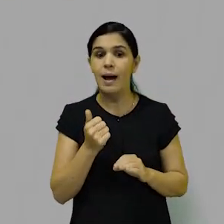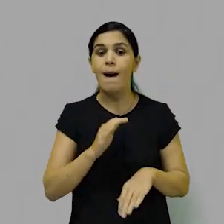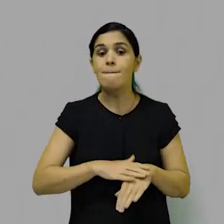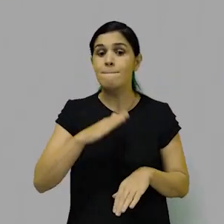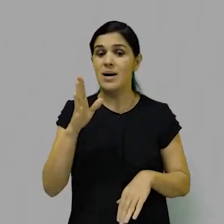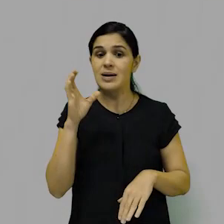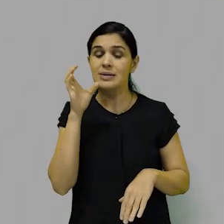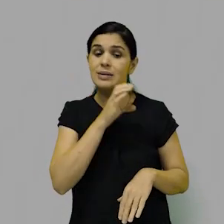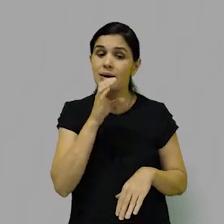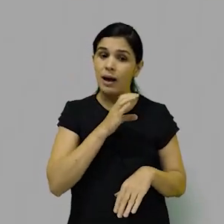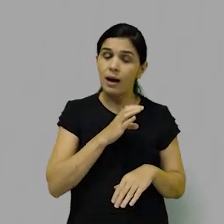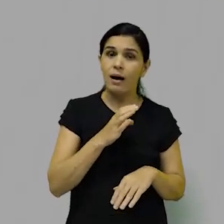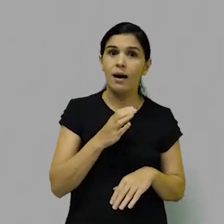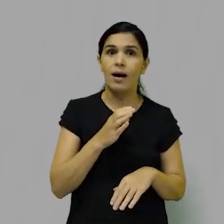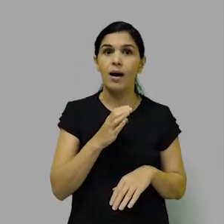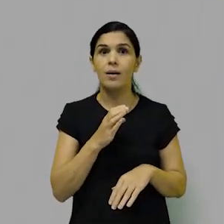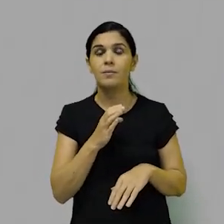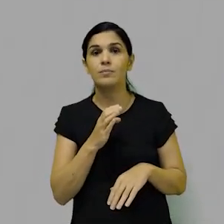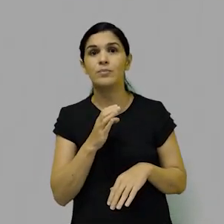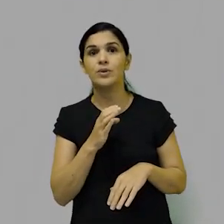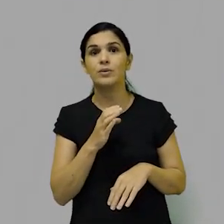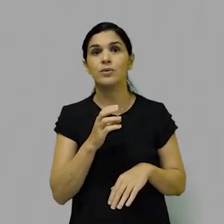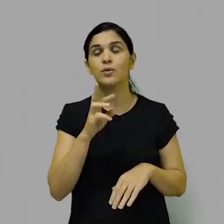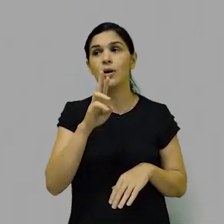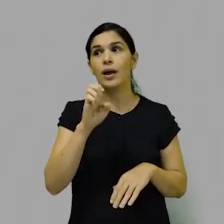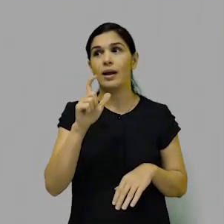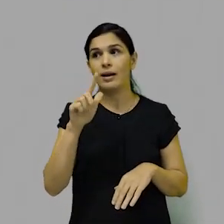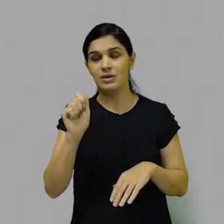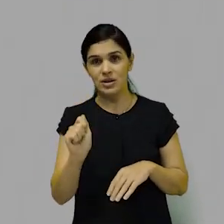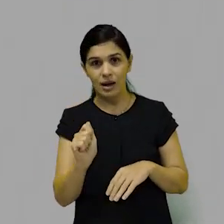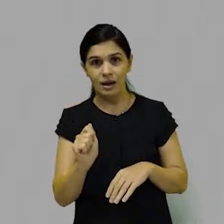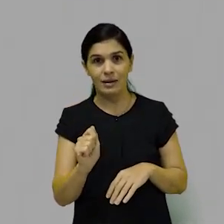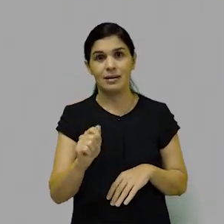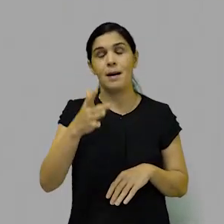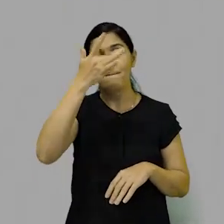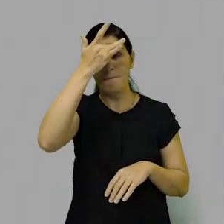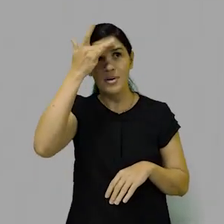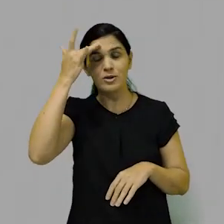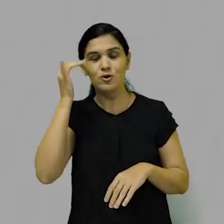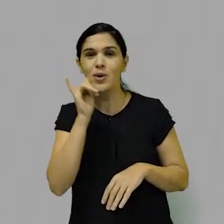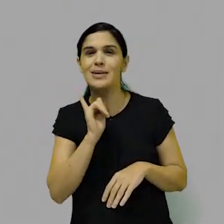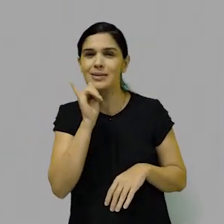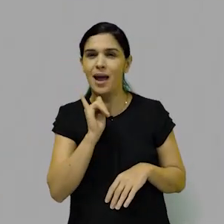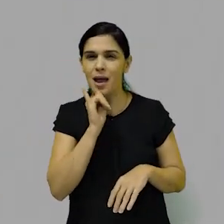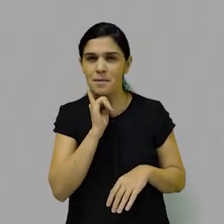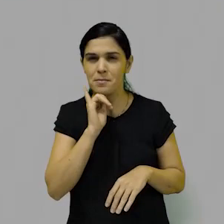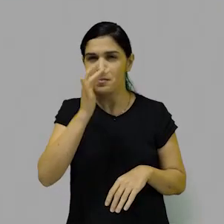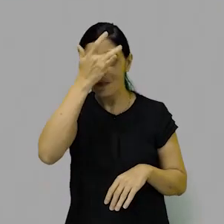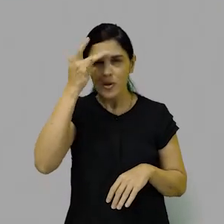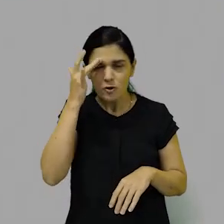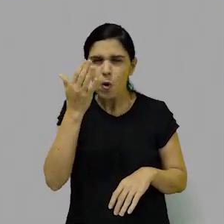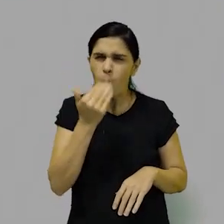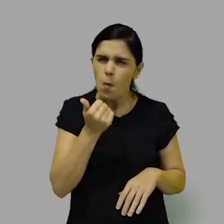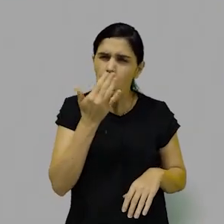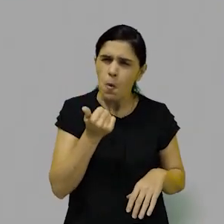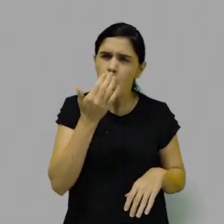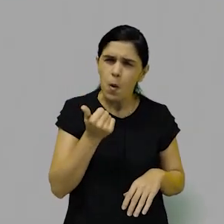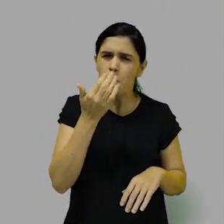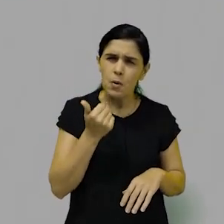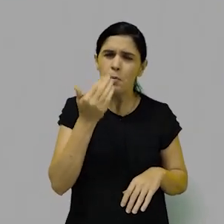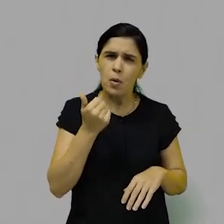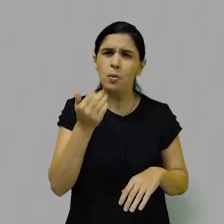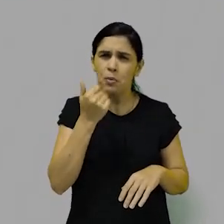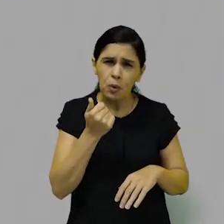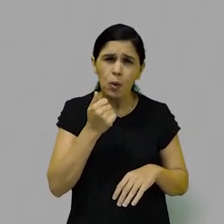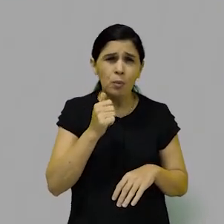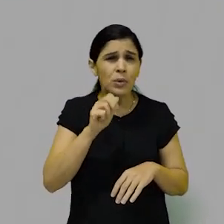nós temos, que a gente chama ele magro de ruim, que a gente vê que come, nunca engorda. Esse é o